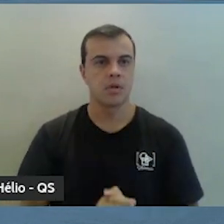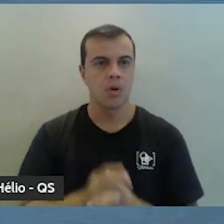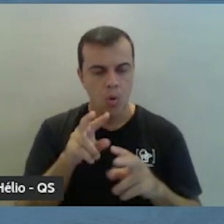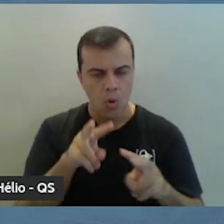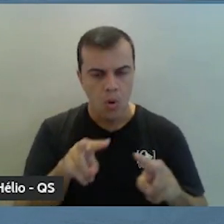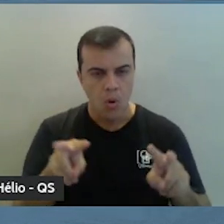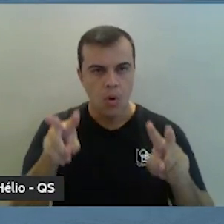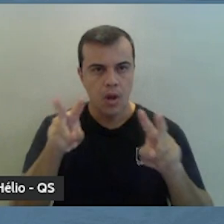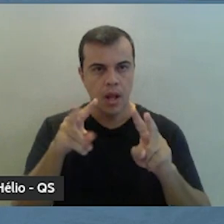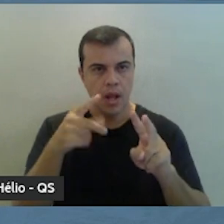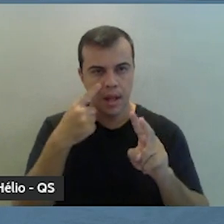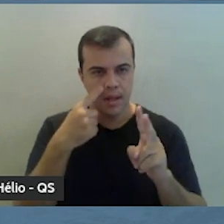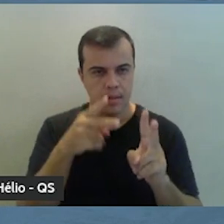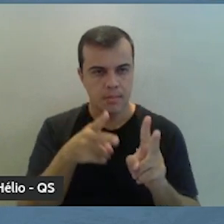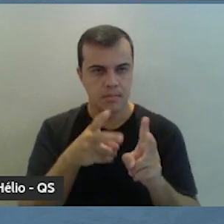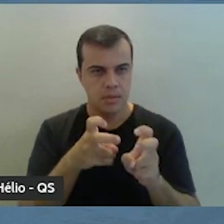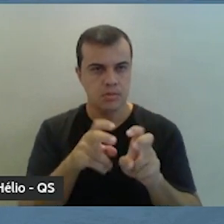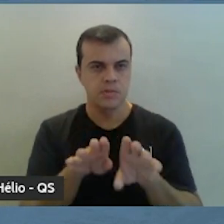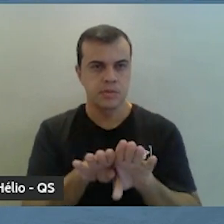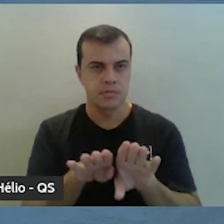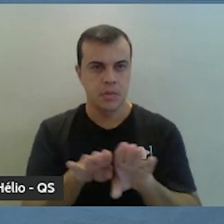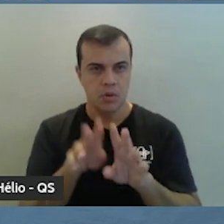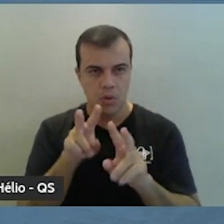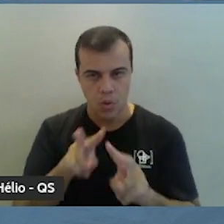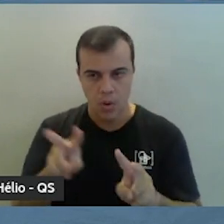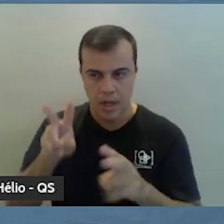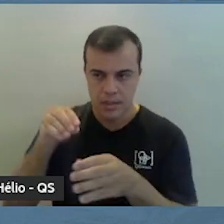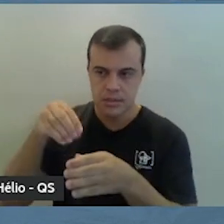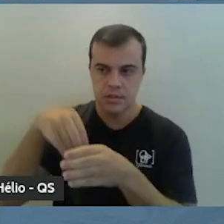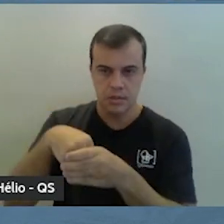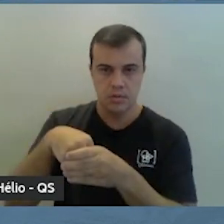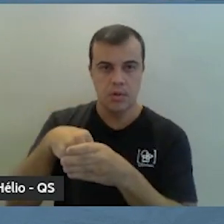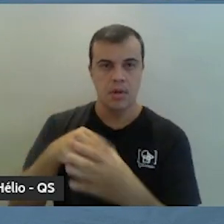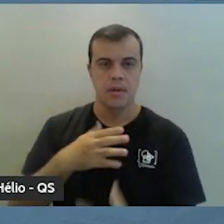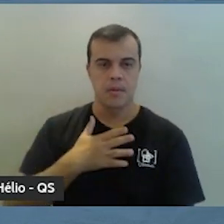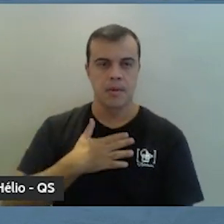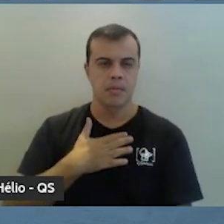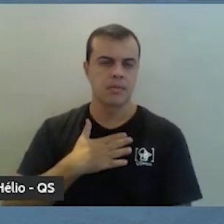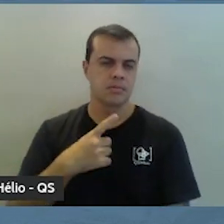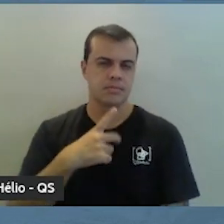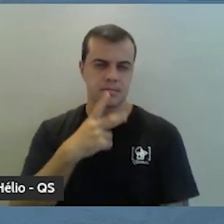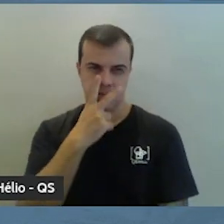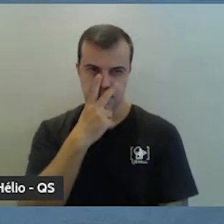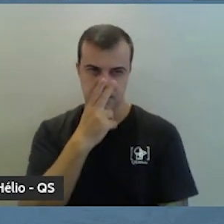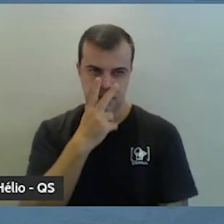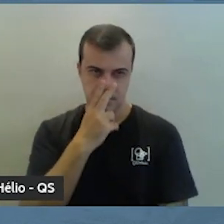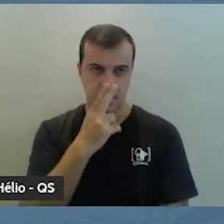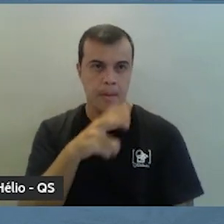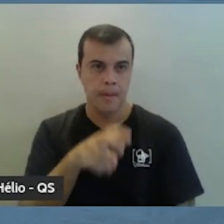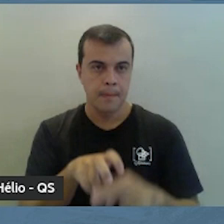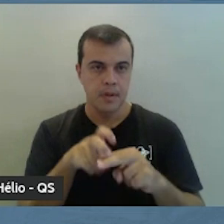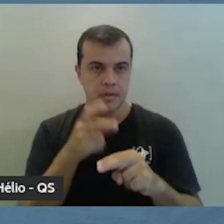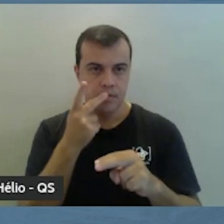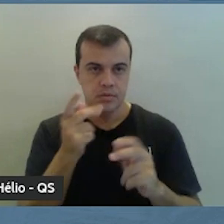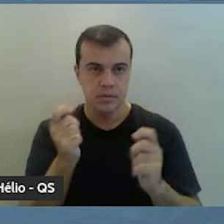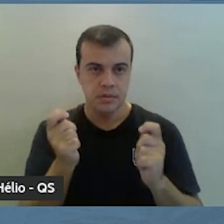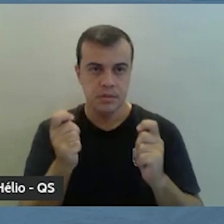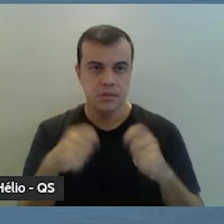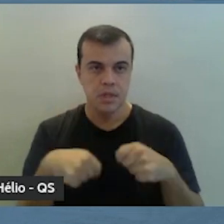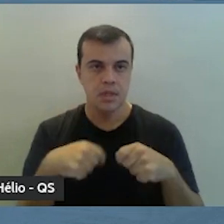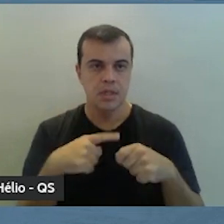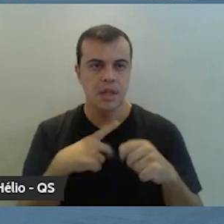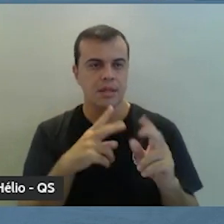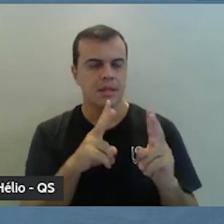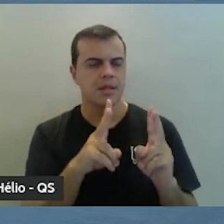do observador e depois um olhar de dentro. Então, para mim, tem um pouco essa distinção. Por isso que eu digo que se poderia ser até um